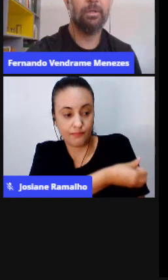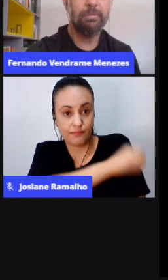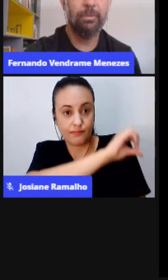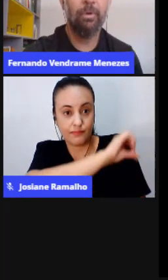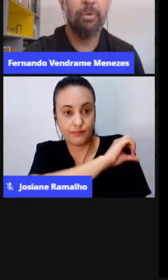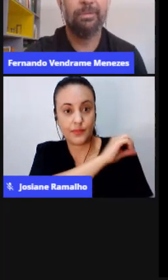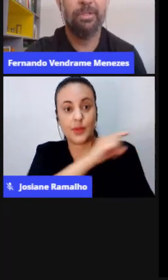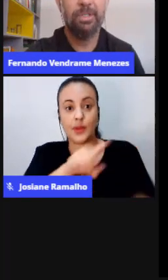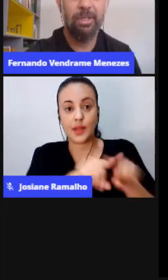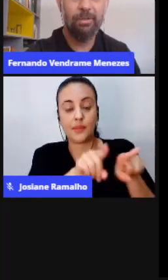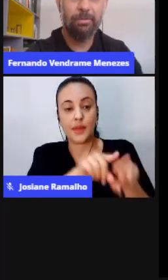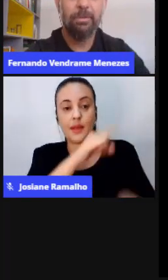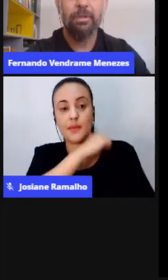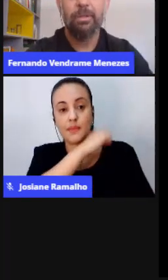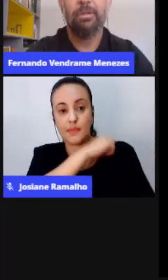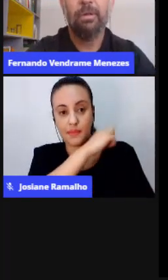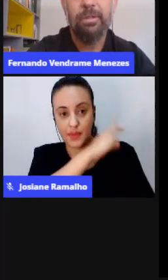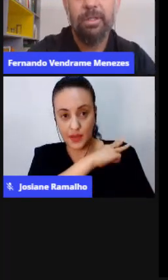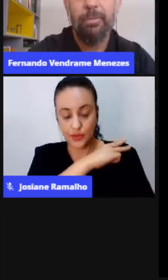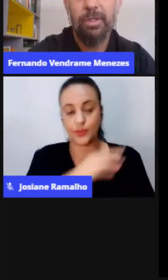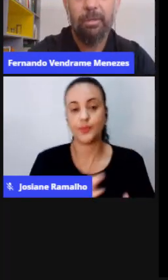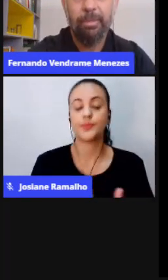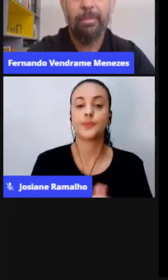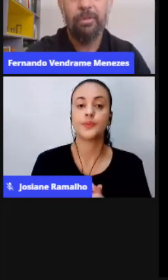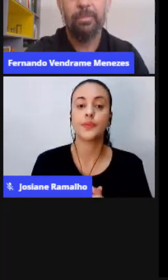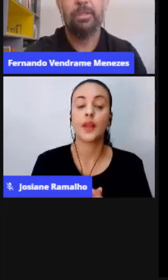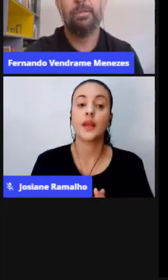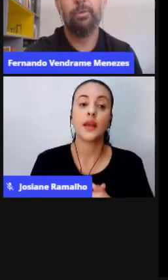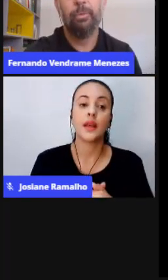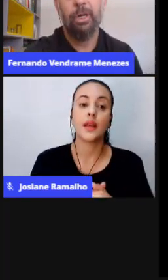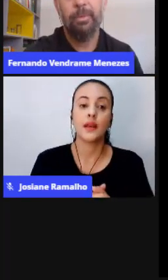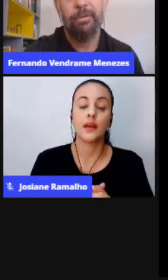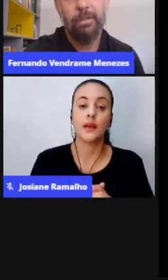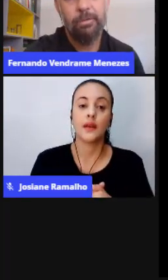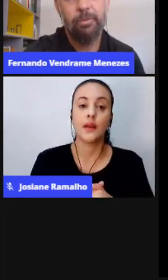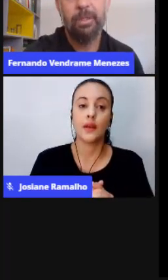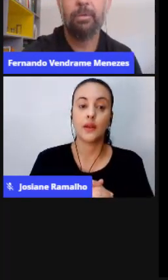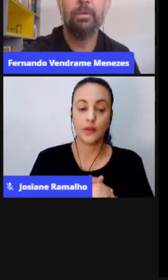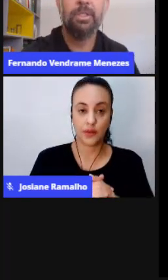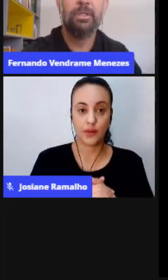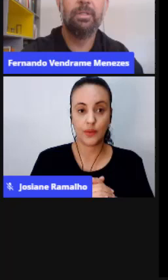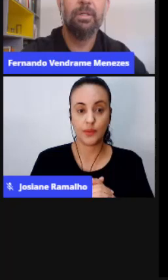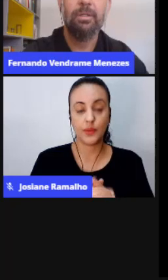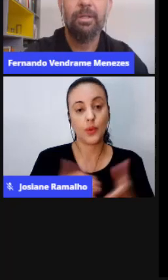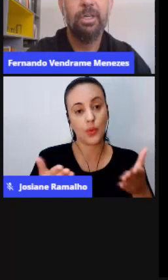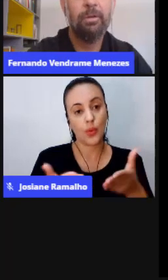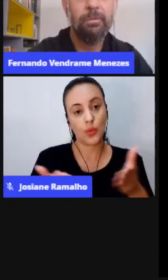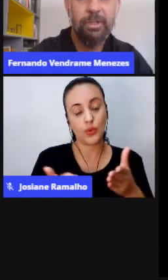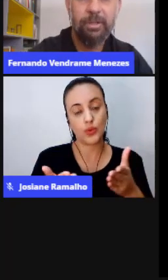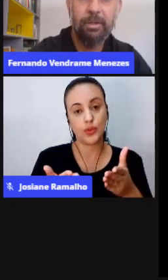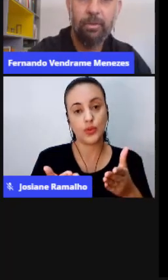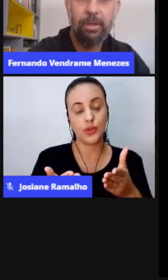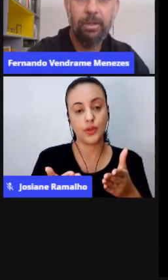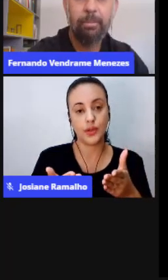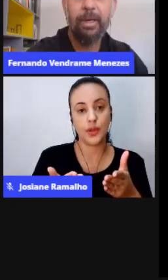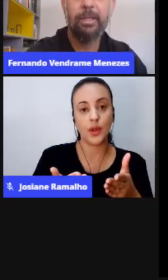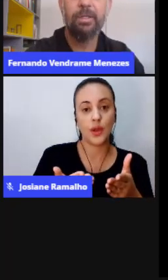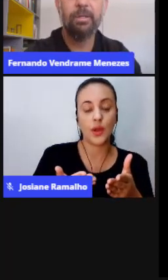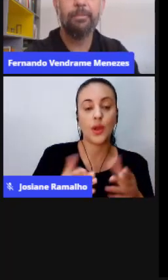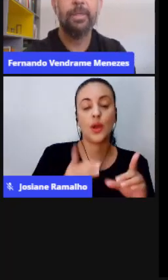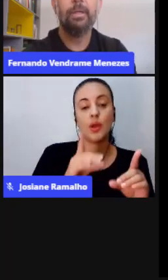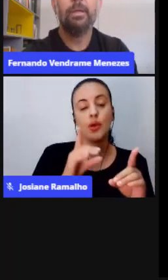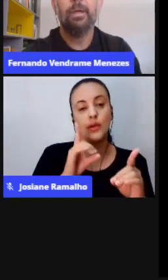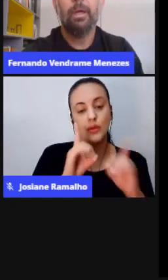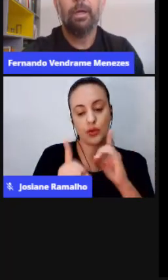Isso, então, como eu estava dizendo, nós estamos aqui para mais uma edição do programa Reflexões Pedagógicas, diálogos entre teoria e